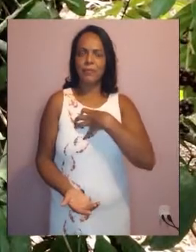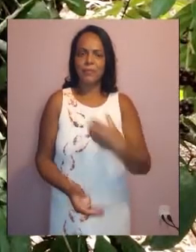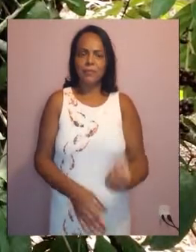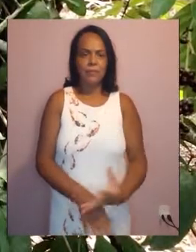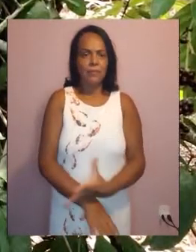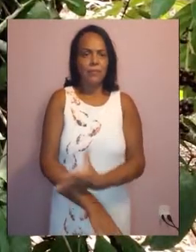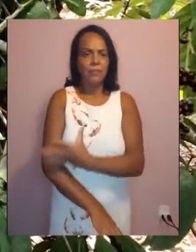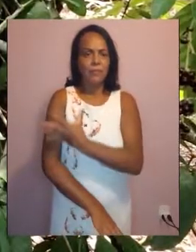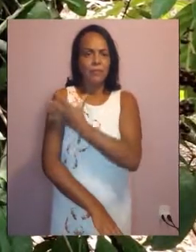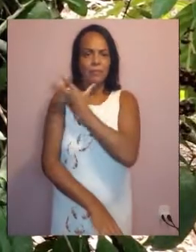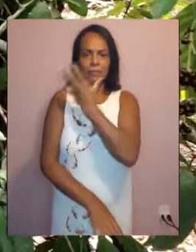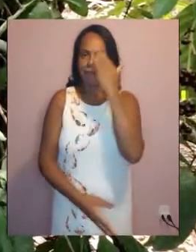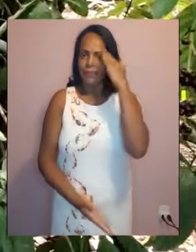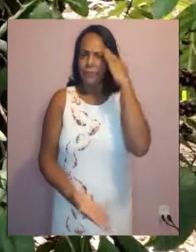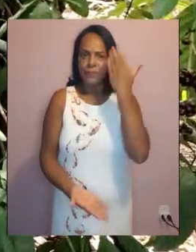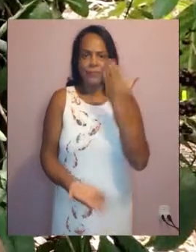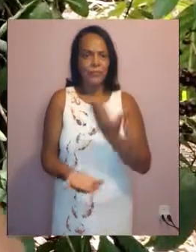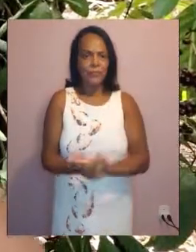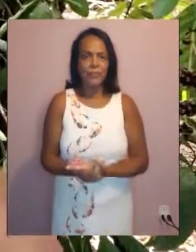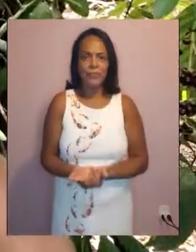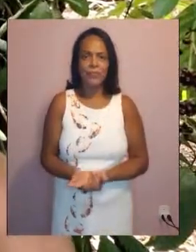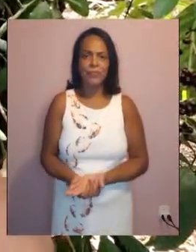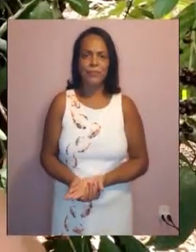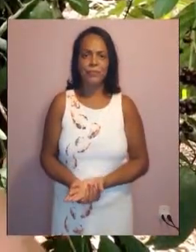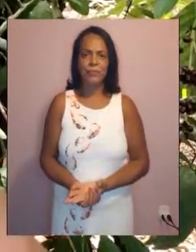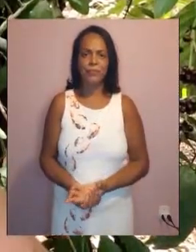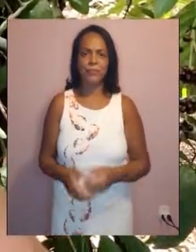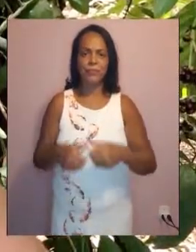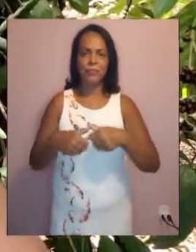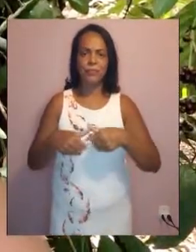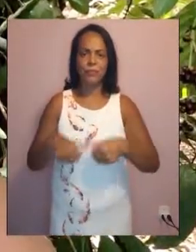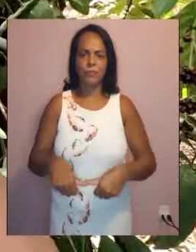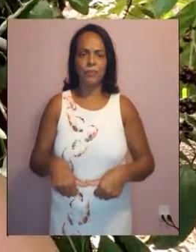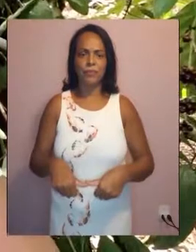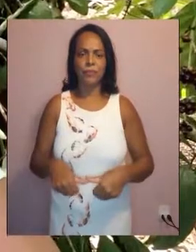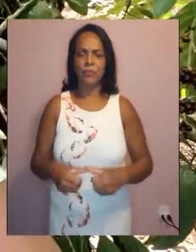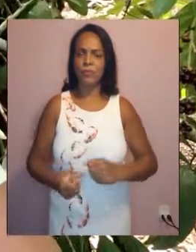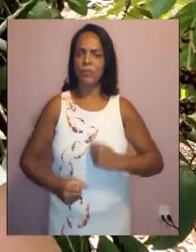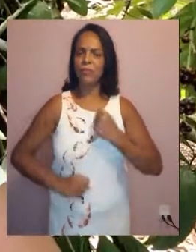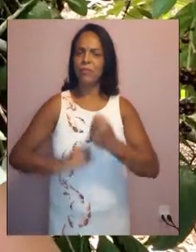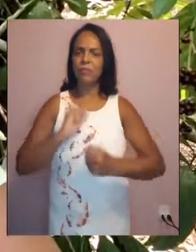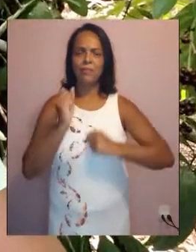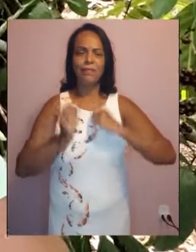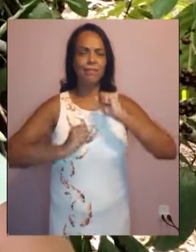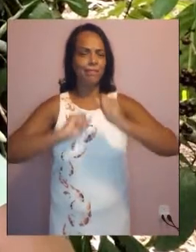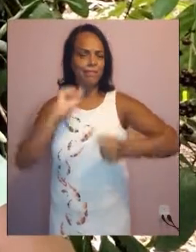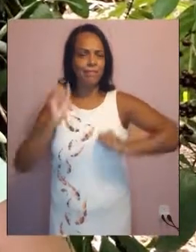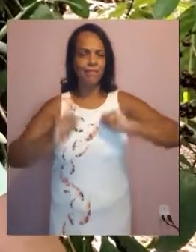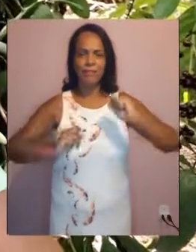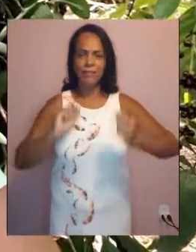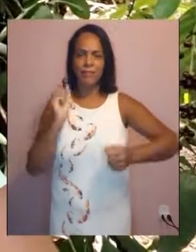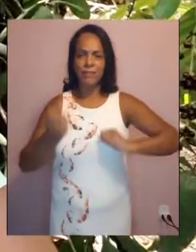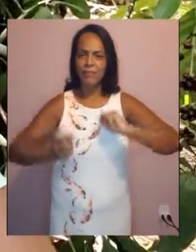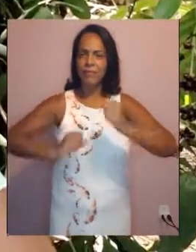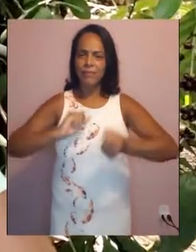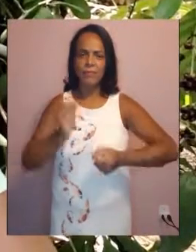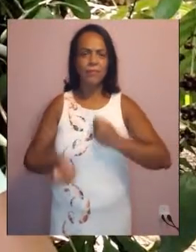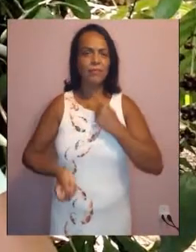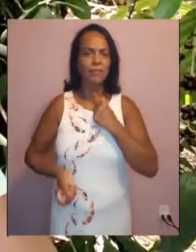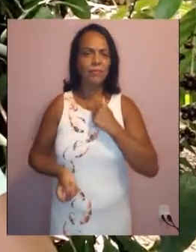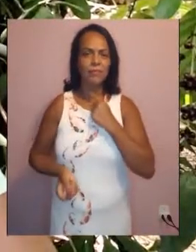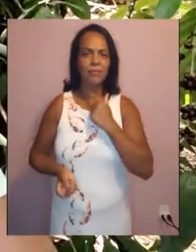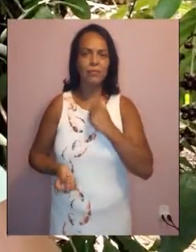seu interior. O fato é que ele disse que ficou com muita ansiedade, ficou logo querendo que chegasse